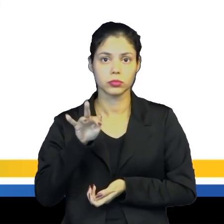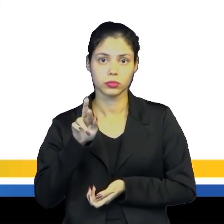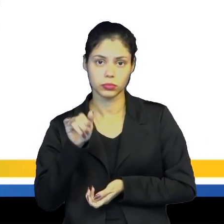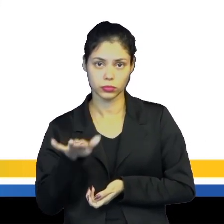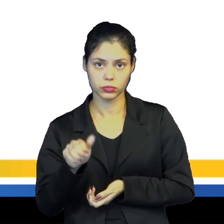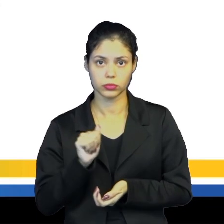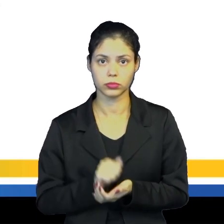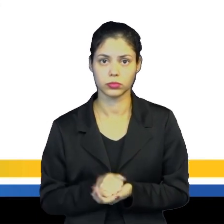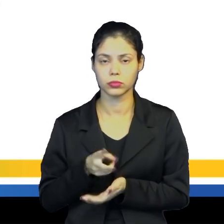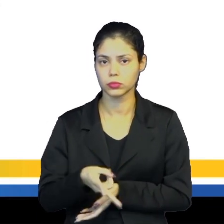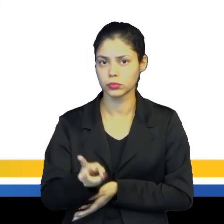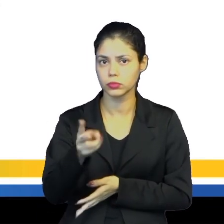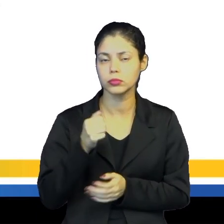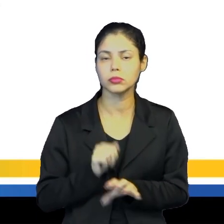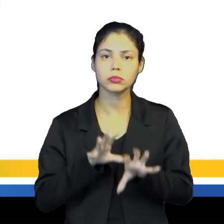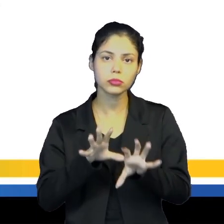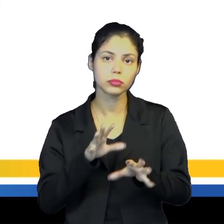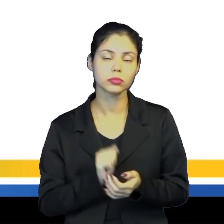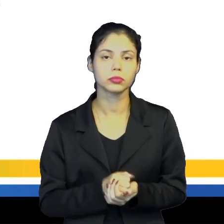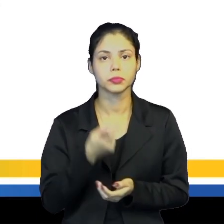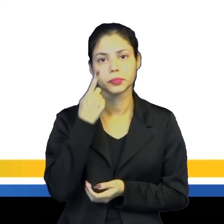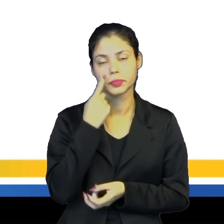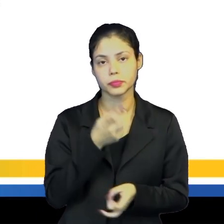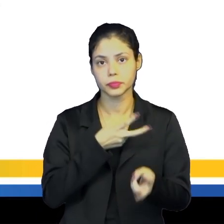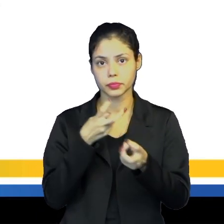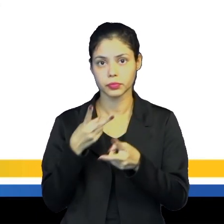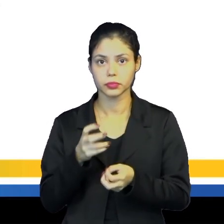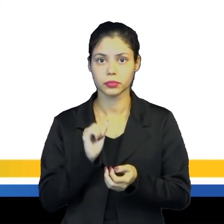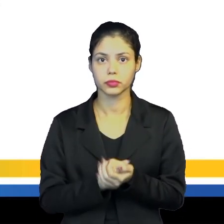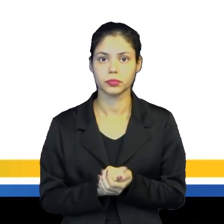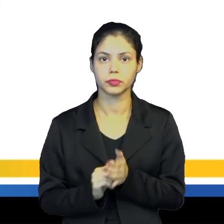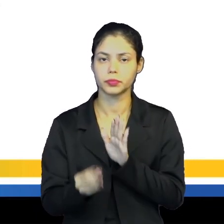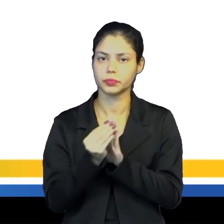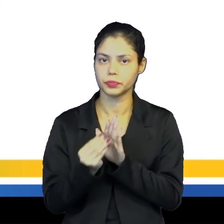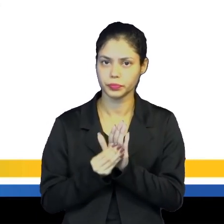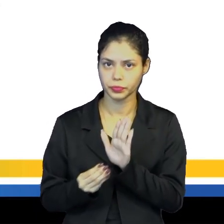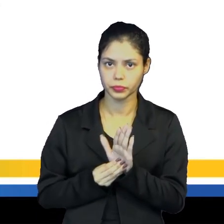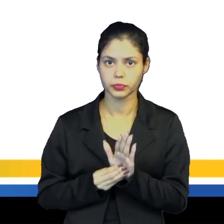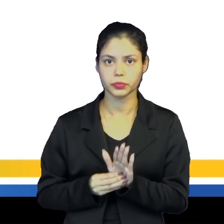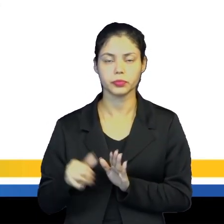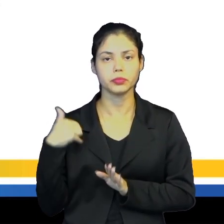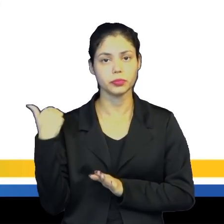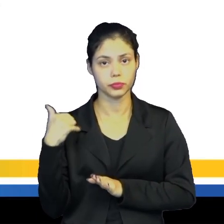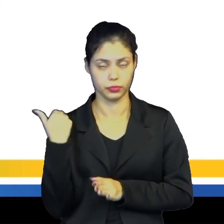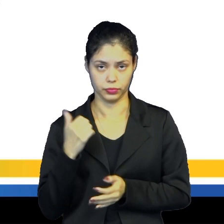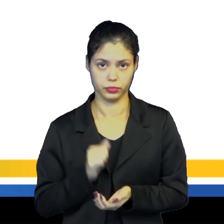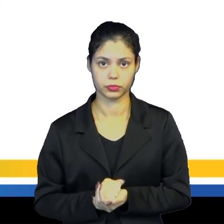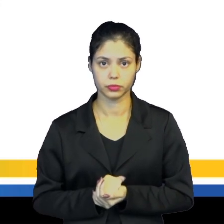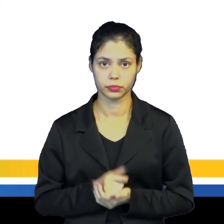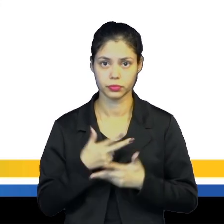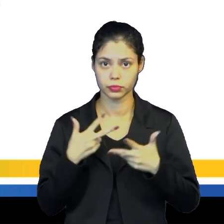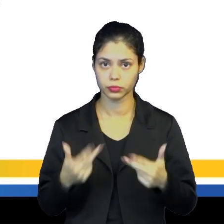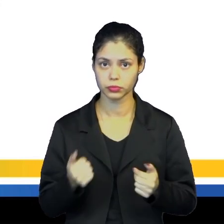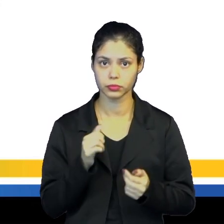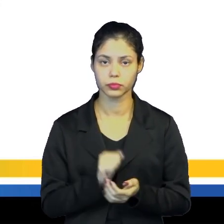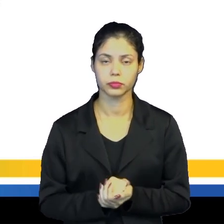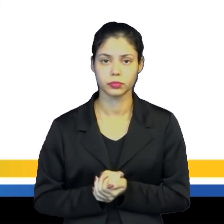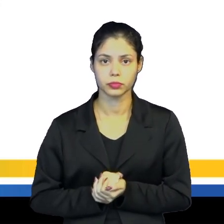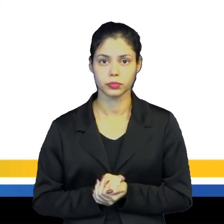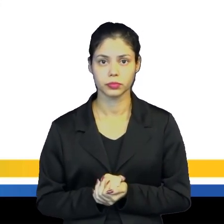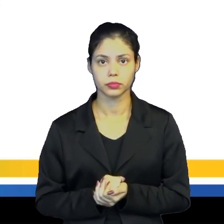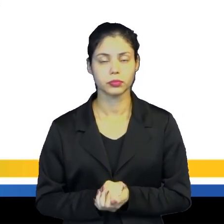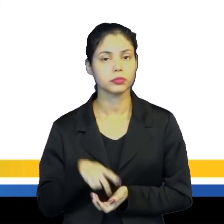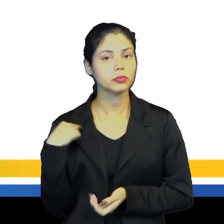por diante. Quer dizer, então observa aí que a gente falou da idade, mas pode ser outra coisa? Pode, porque